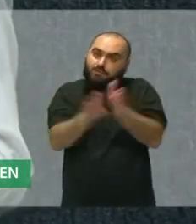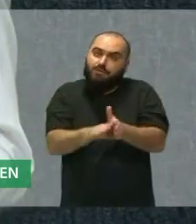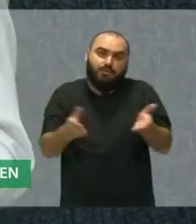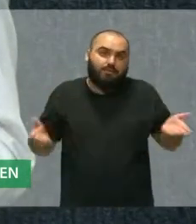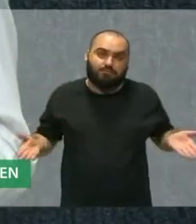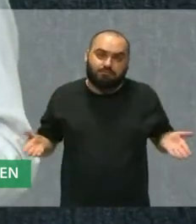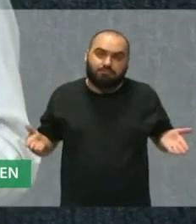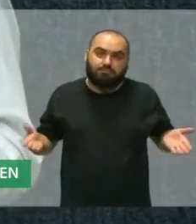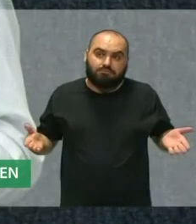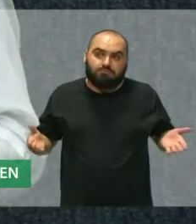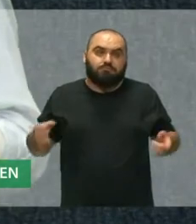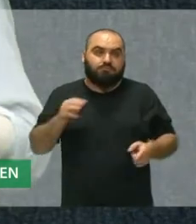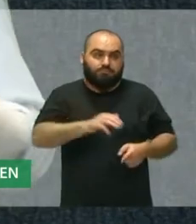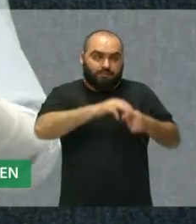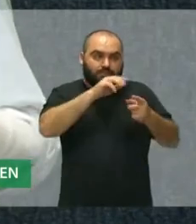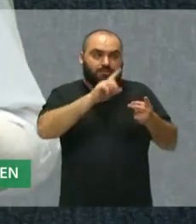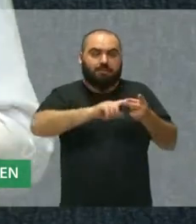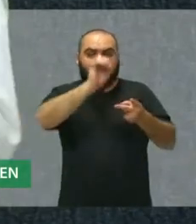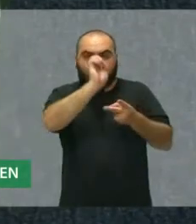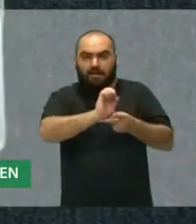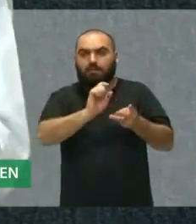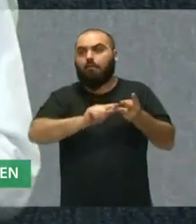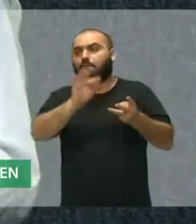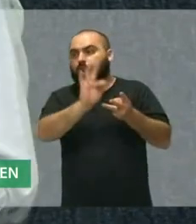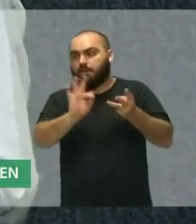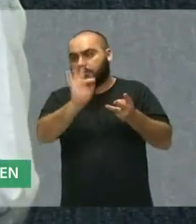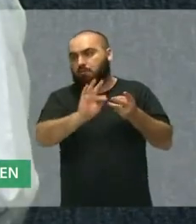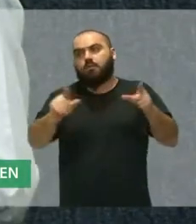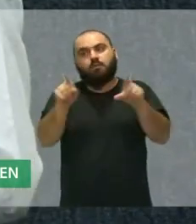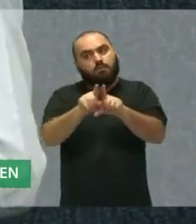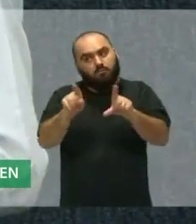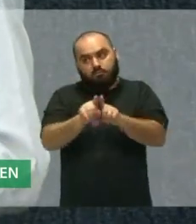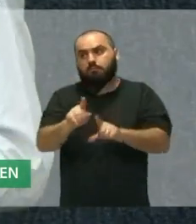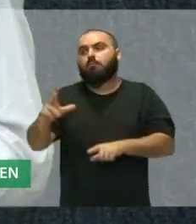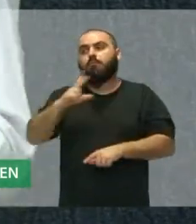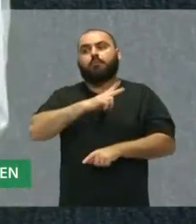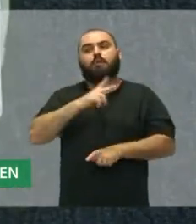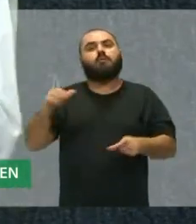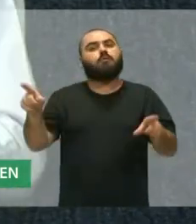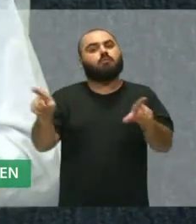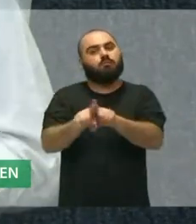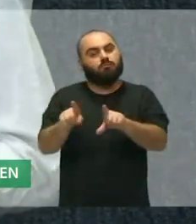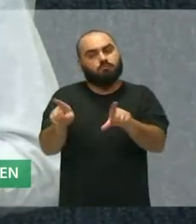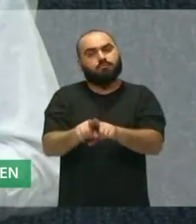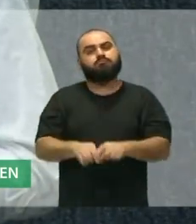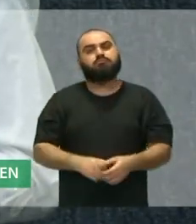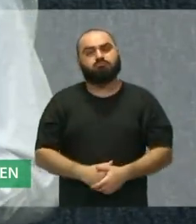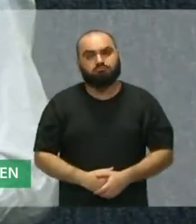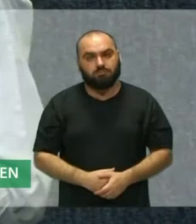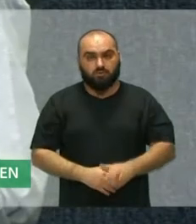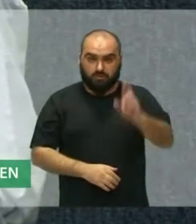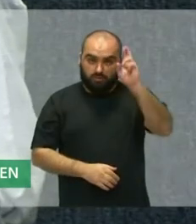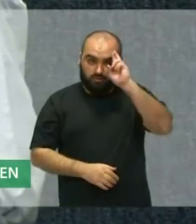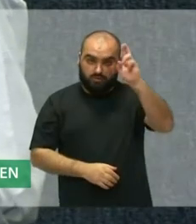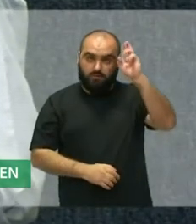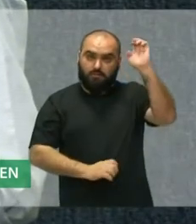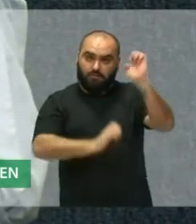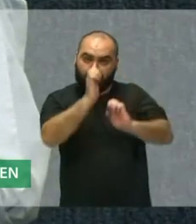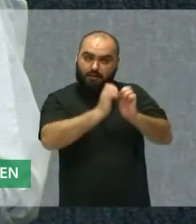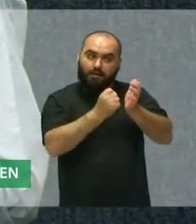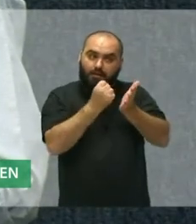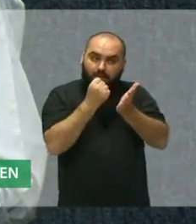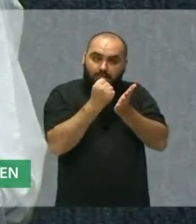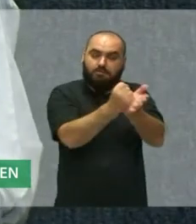certo? Município, Estado, Federal, e por que não os privados também? Por que não os empresários ajudar